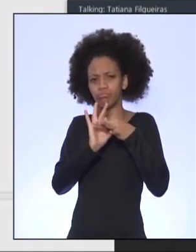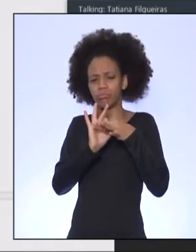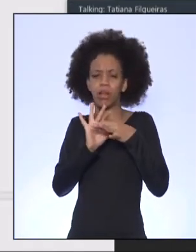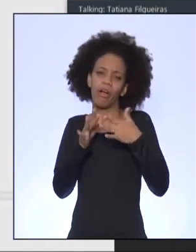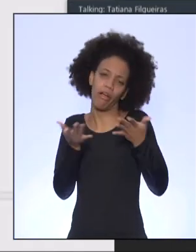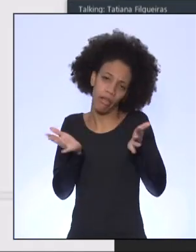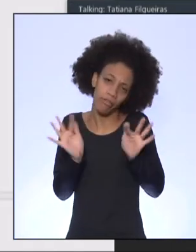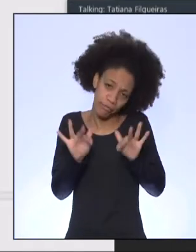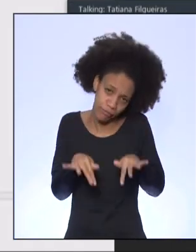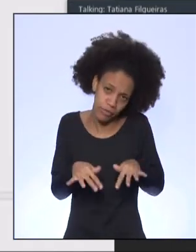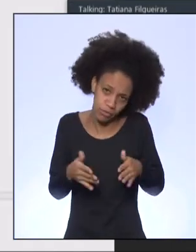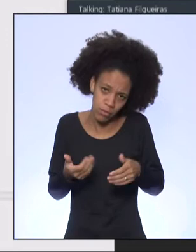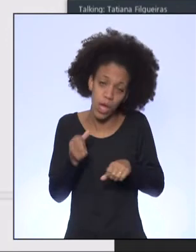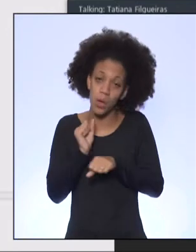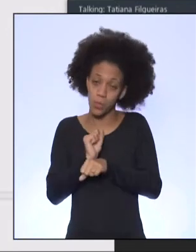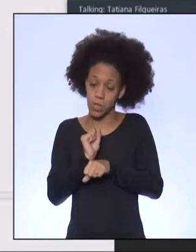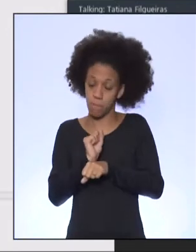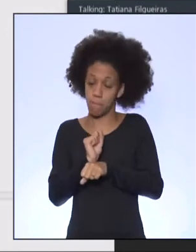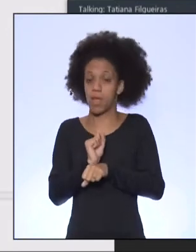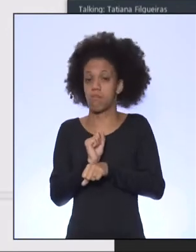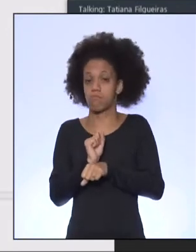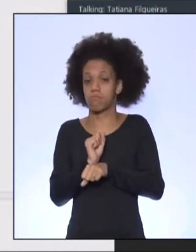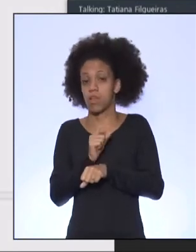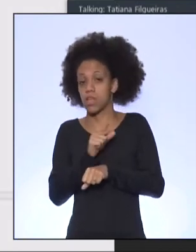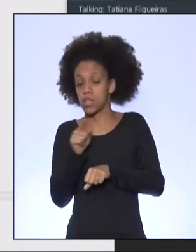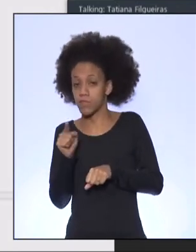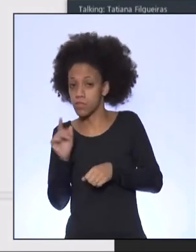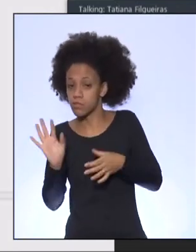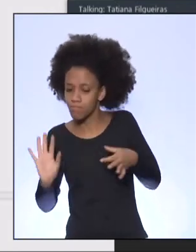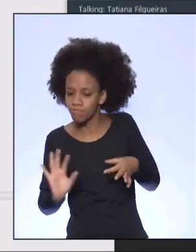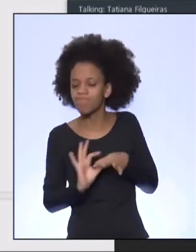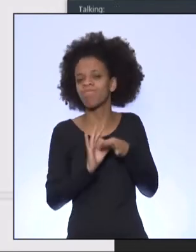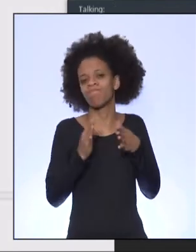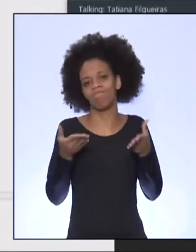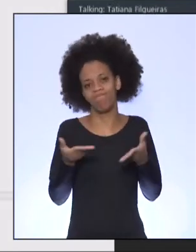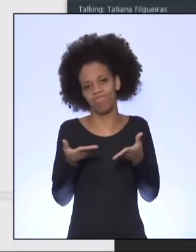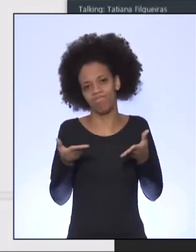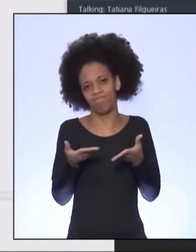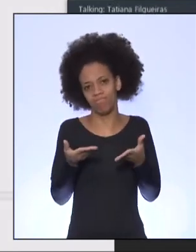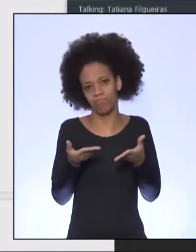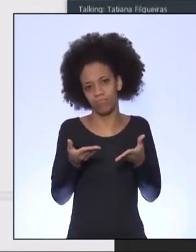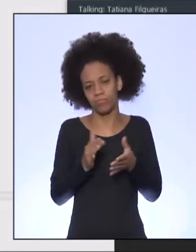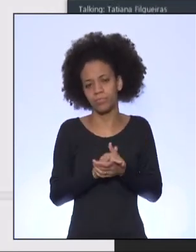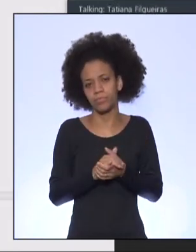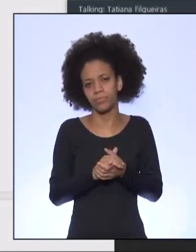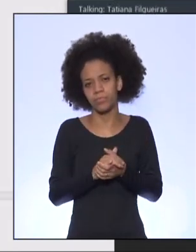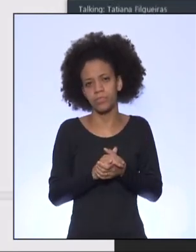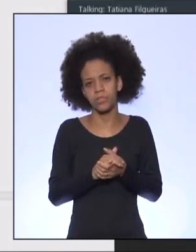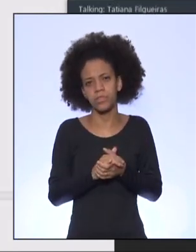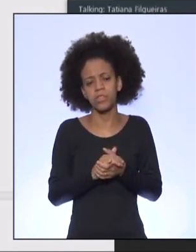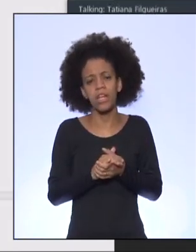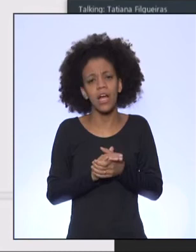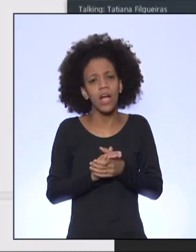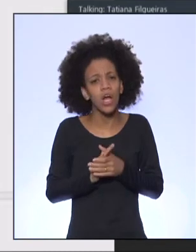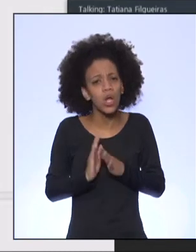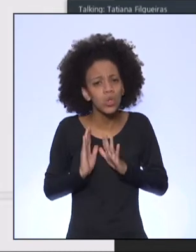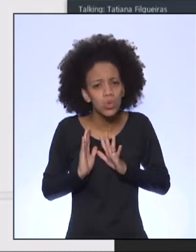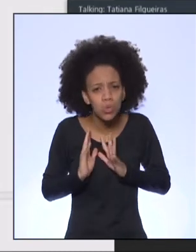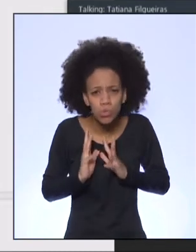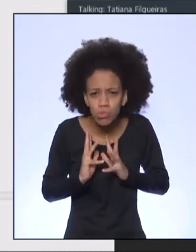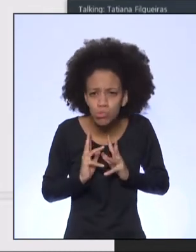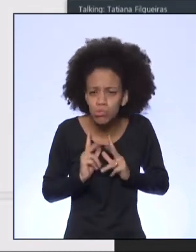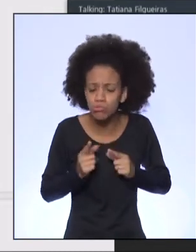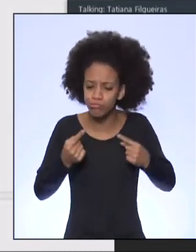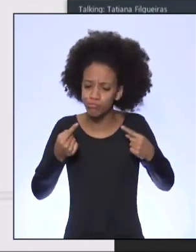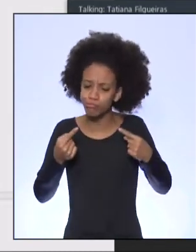Enfim, espera-se que estejam sendo muito parceiros agora nesse momento. Todos nós temos um desafio a enfrentar com a